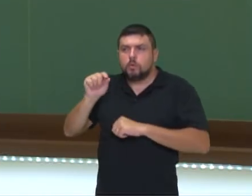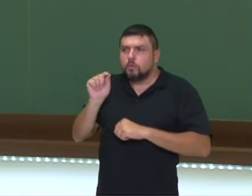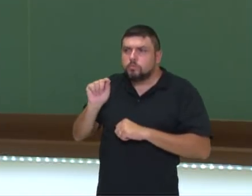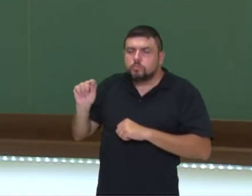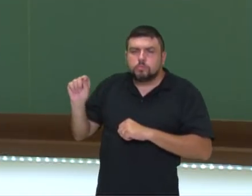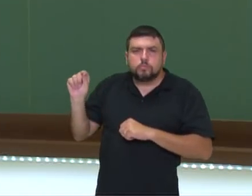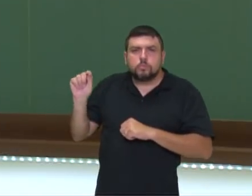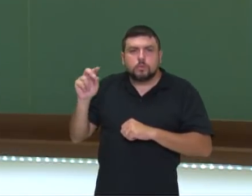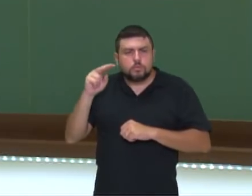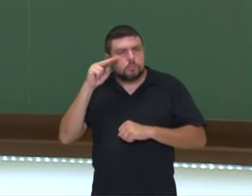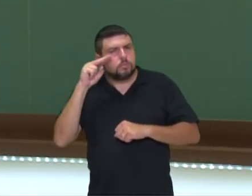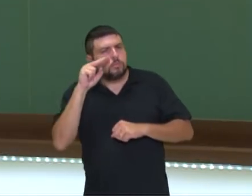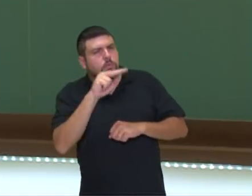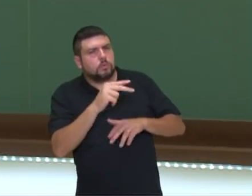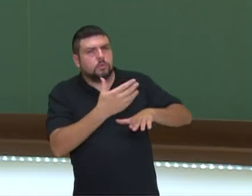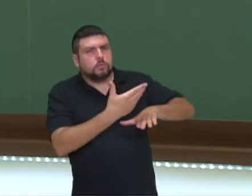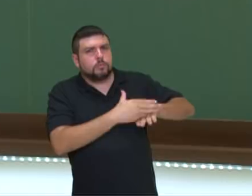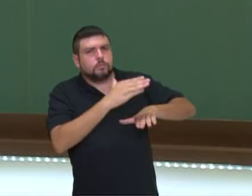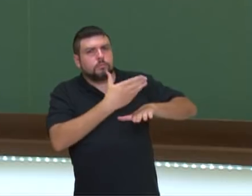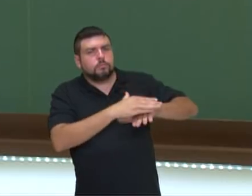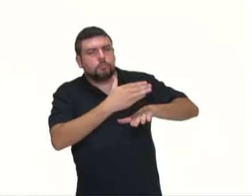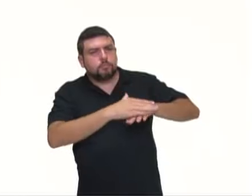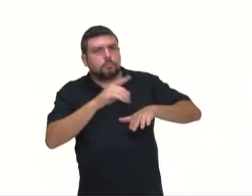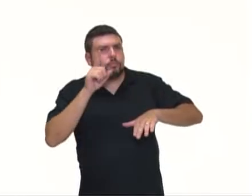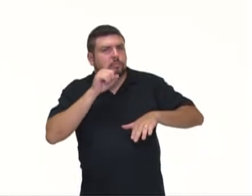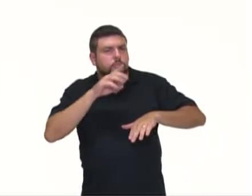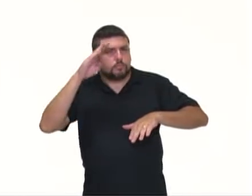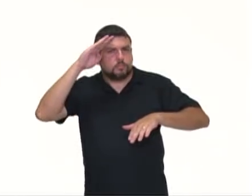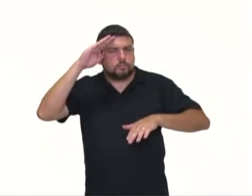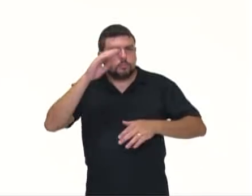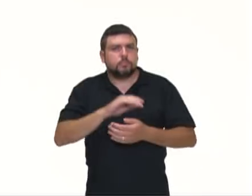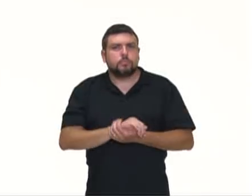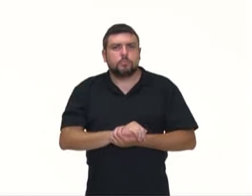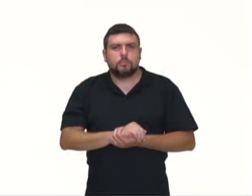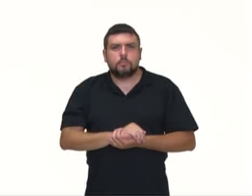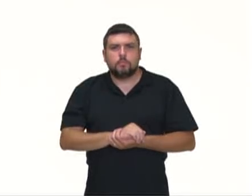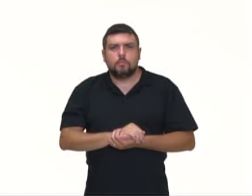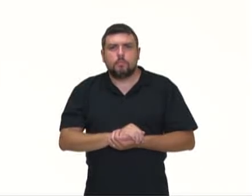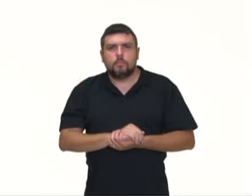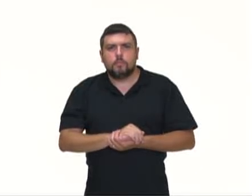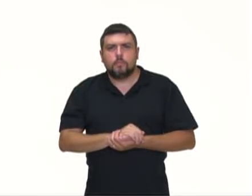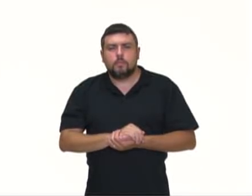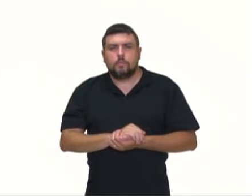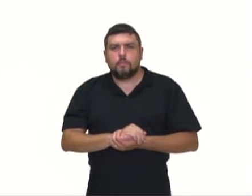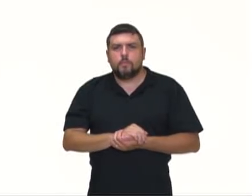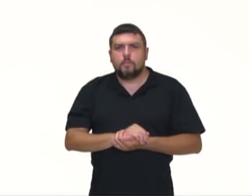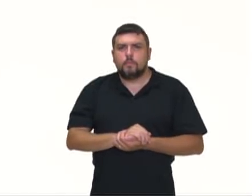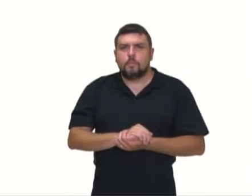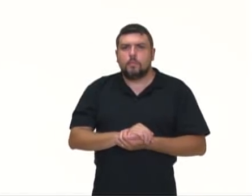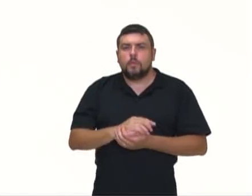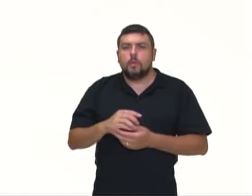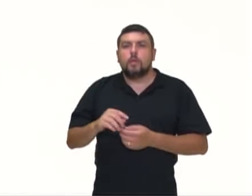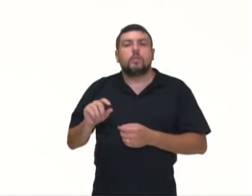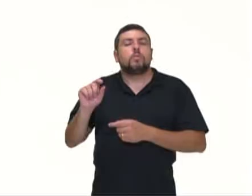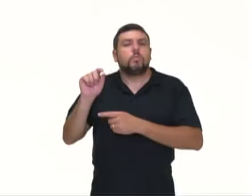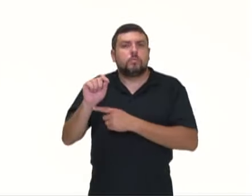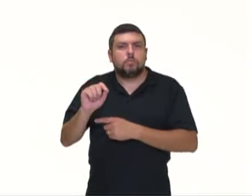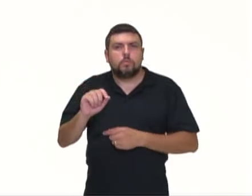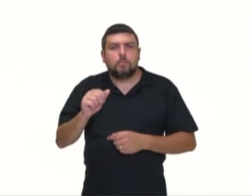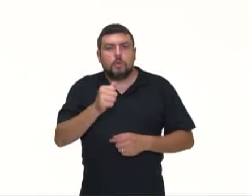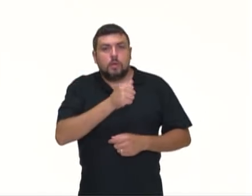soldados americanos praticando o voleibol. Os primeiros países a receber o voleibol depois dos Estados Unidos foi então